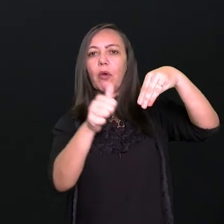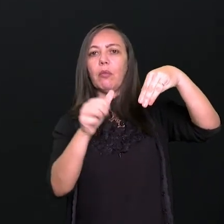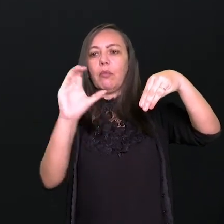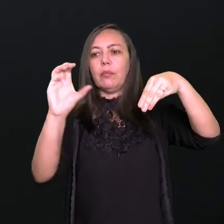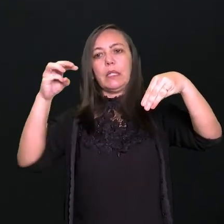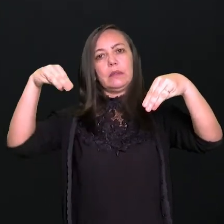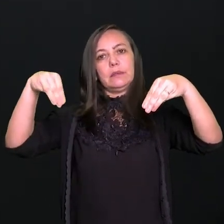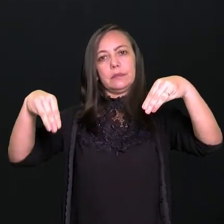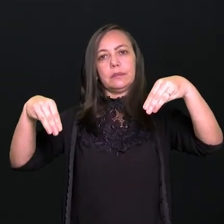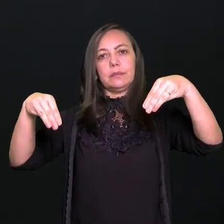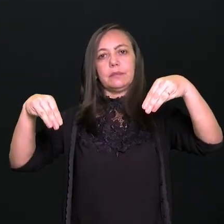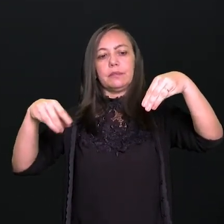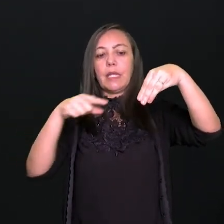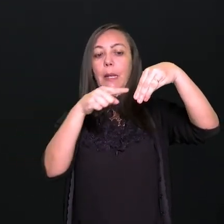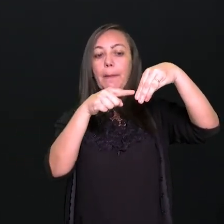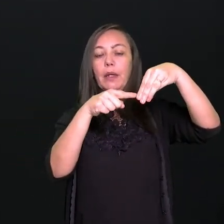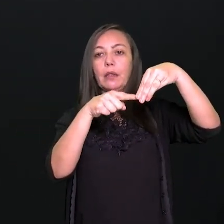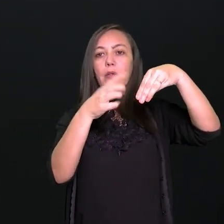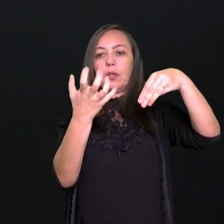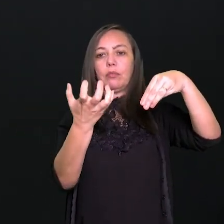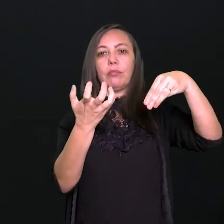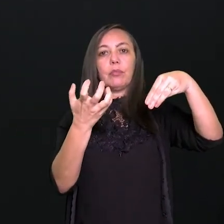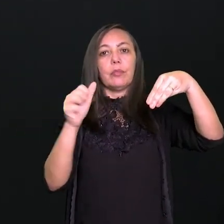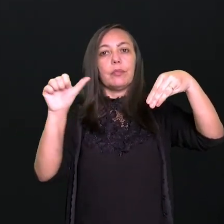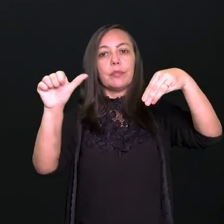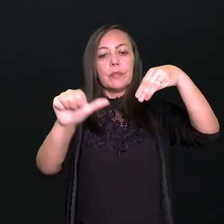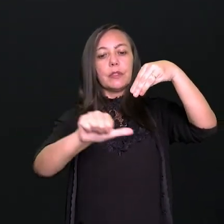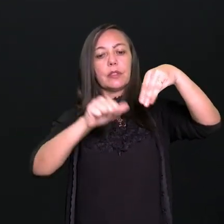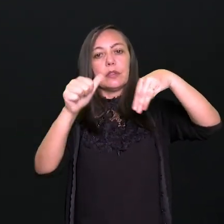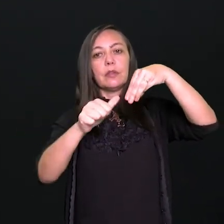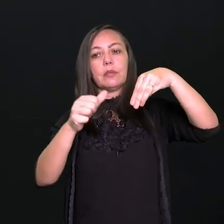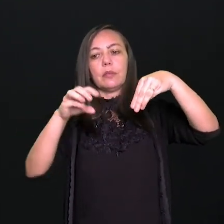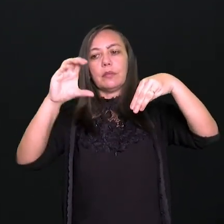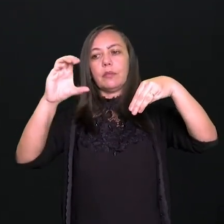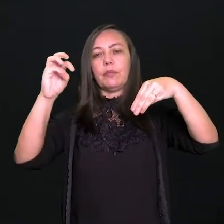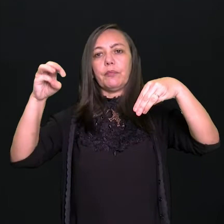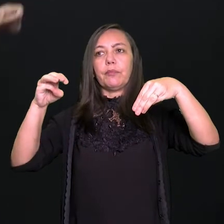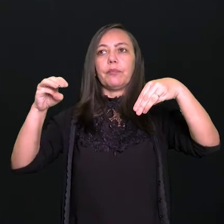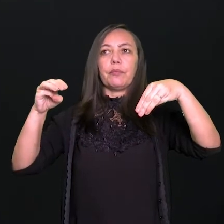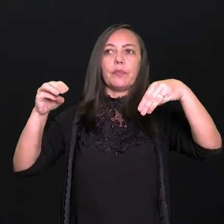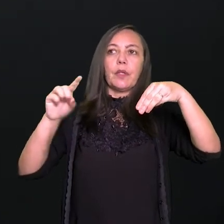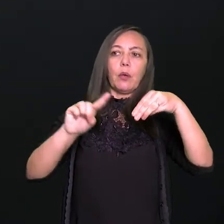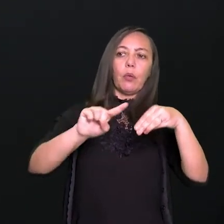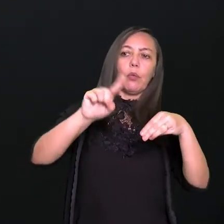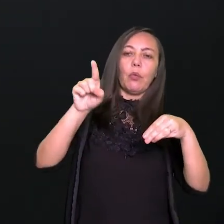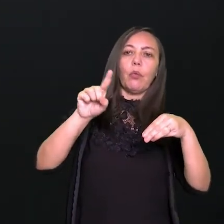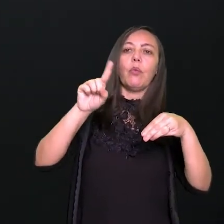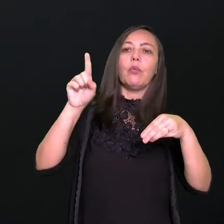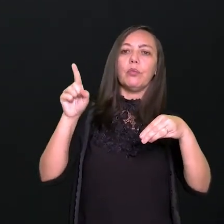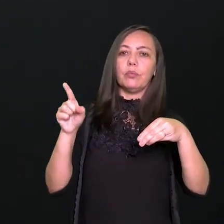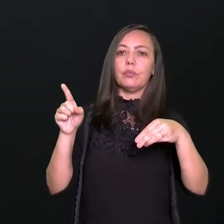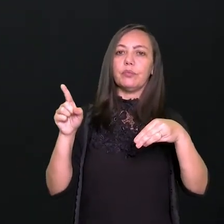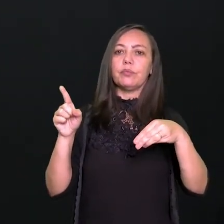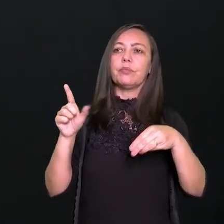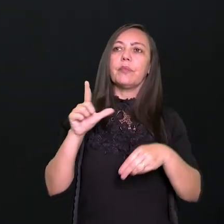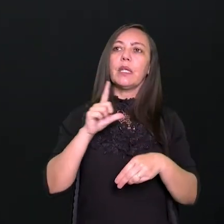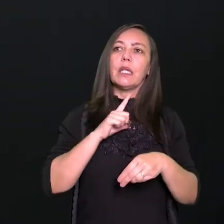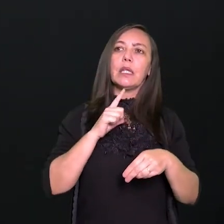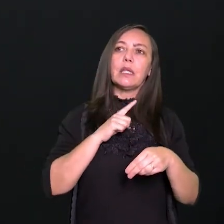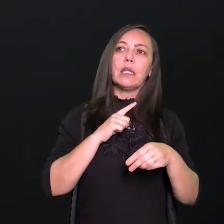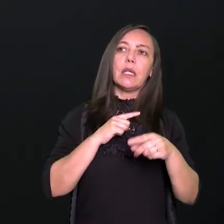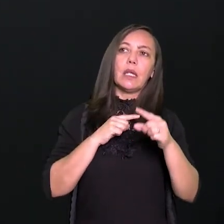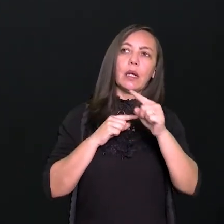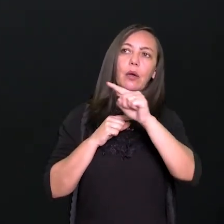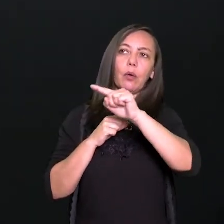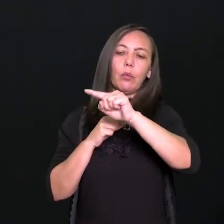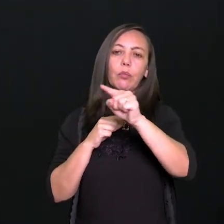utiliza, né? Então, de metros para centímetros, reparem, eu ando 1, 2 casas. Pelo fato de nós termos